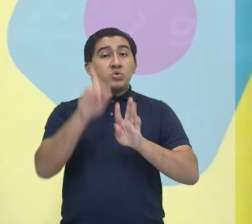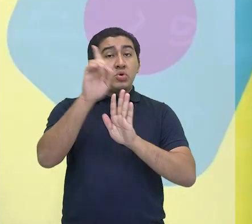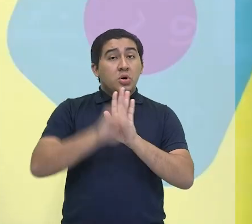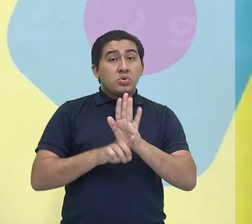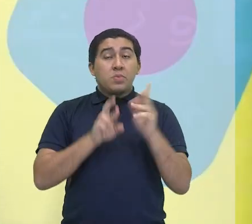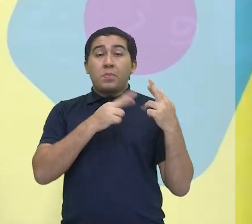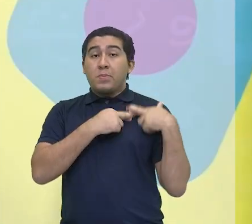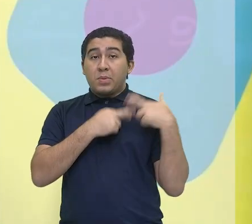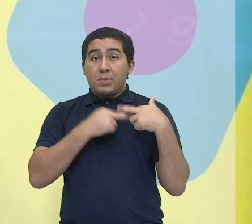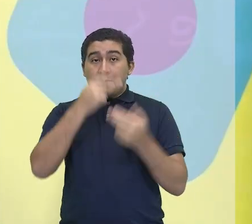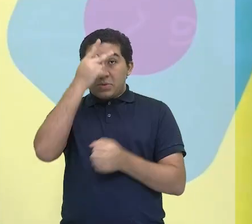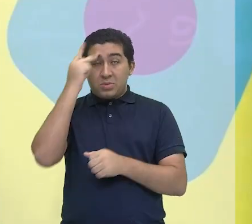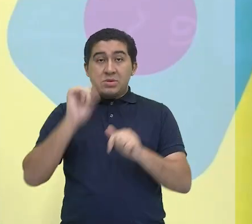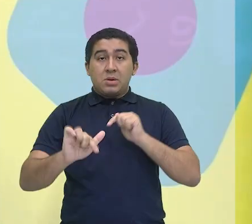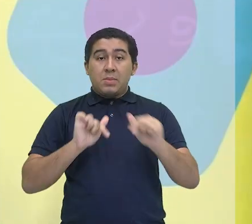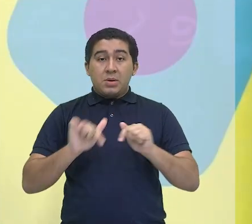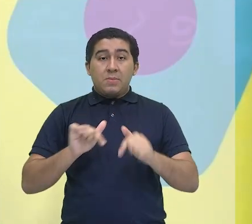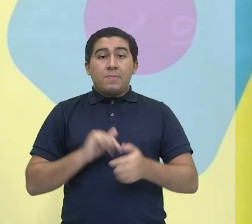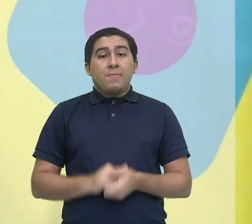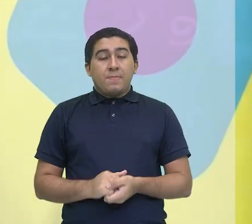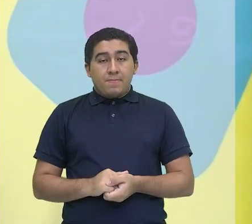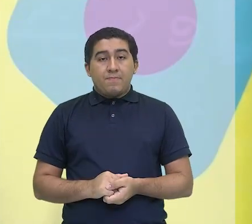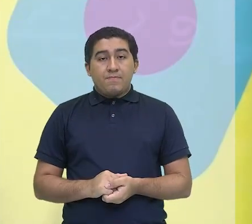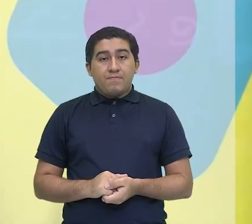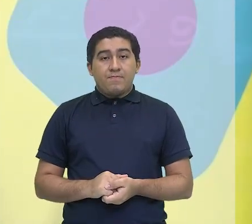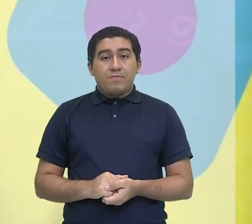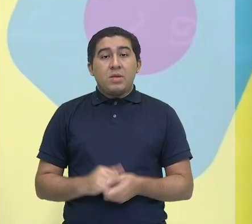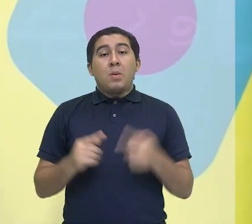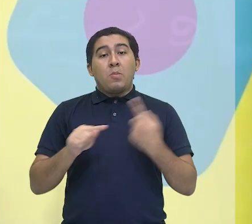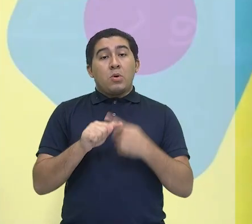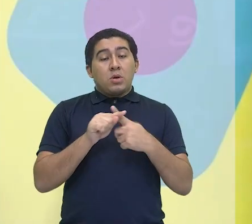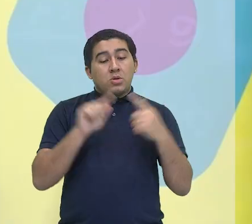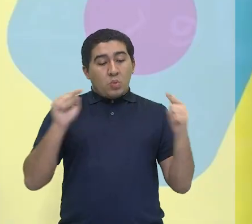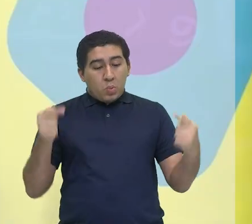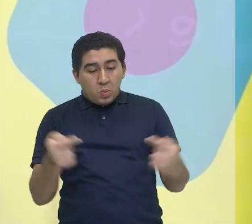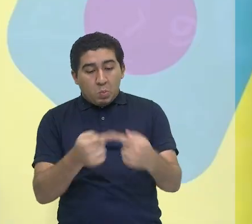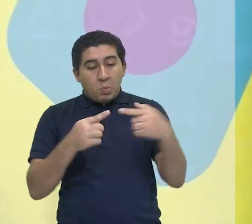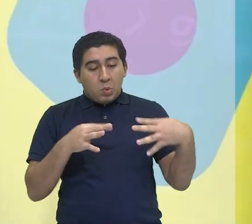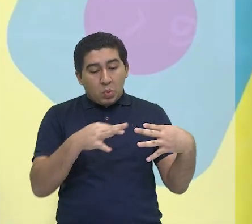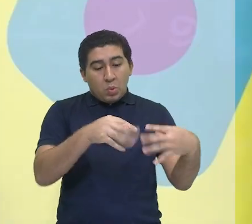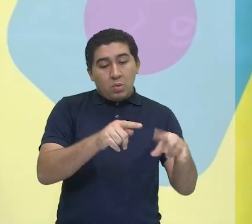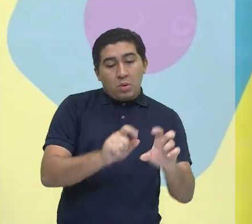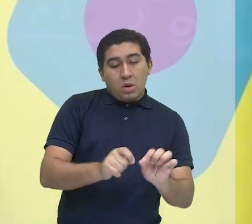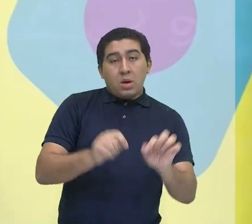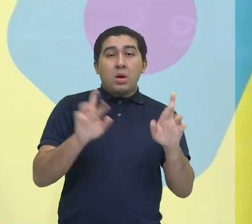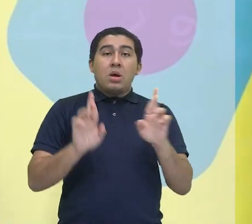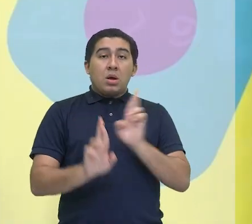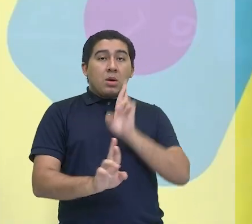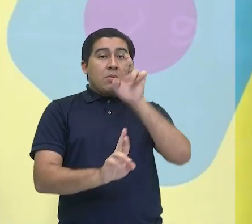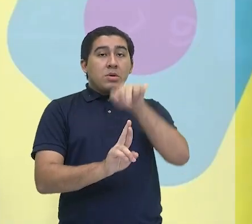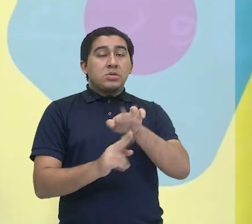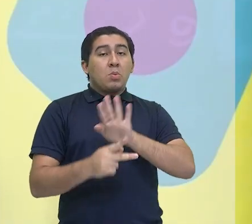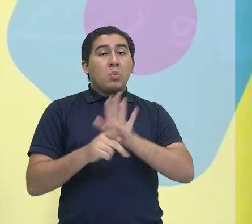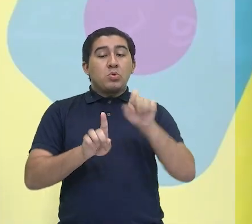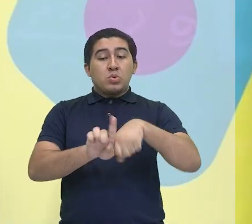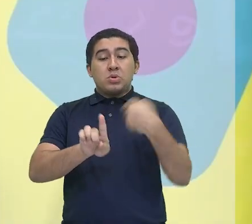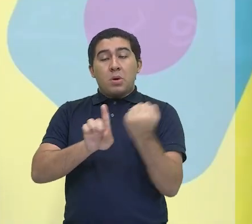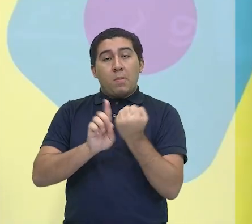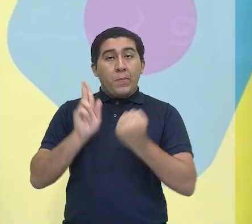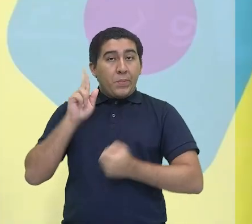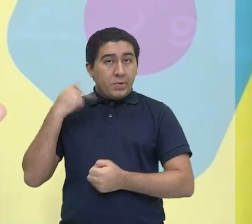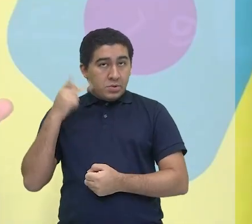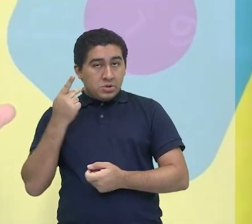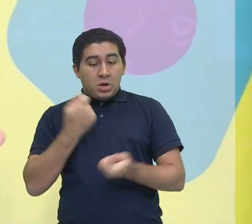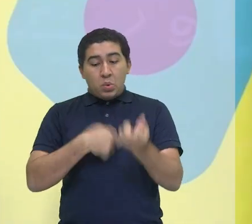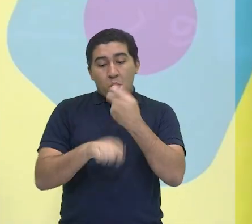dos trabalhadores. Ele está totalmente arraigado pelas questões sociais, políticas,